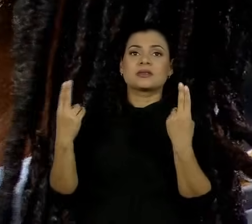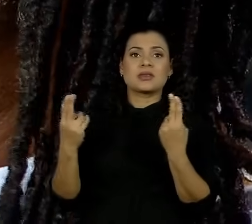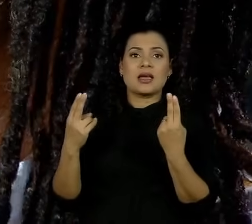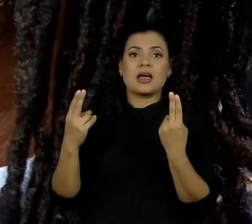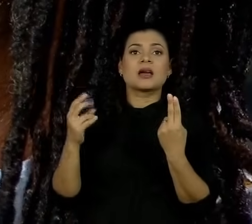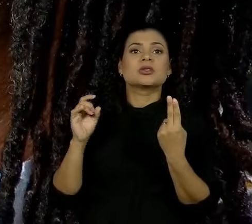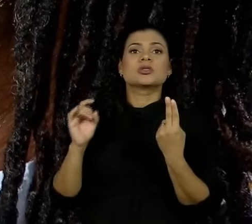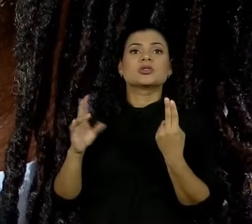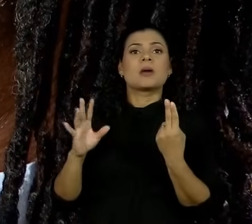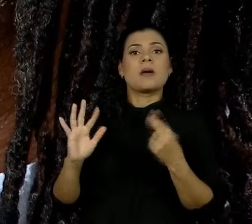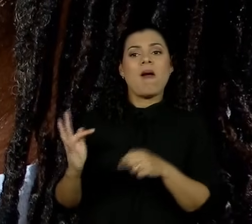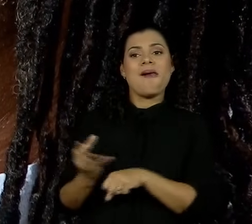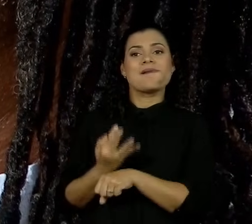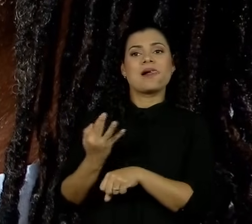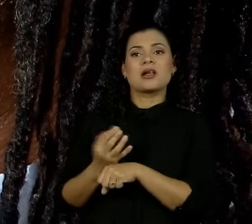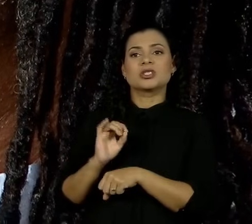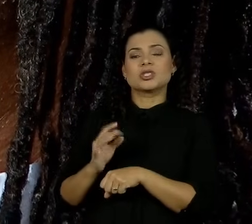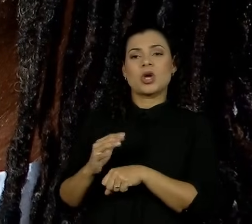dor.